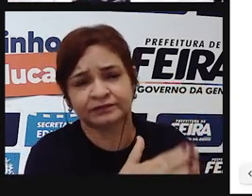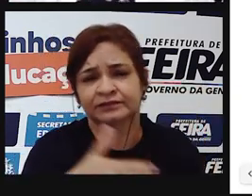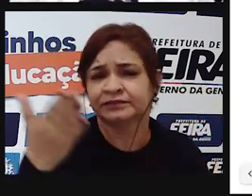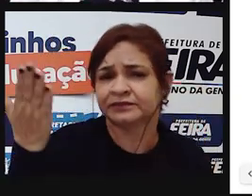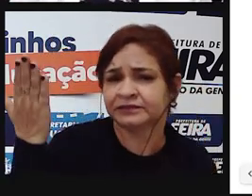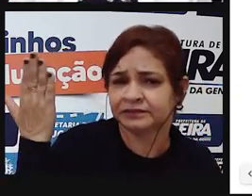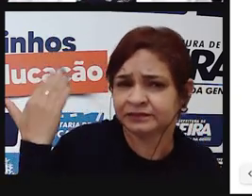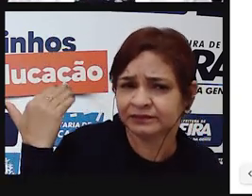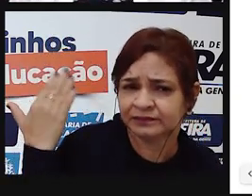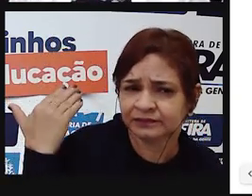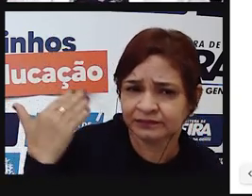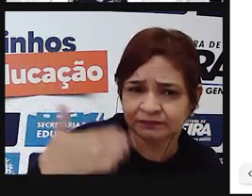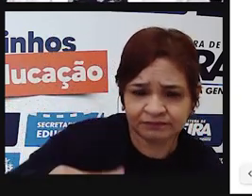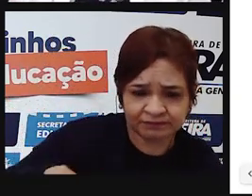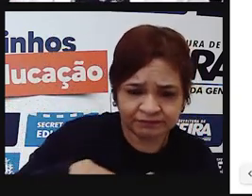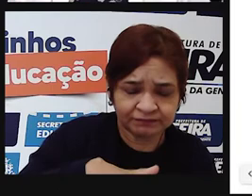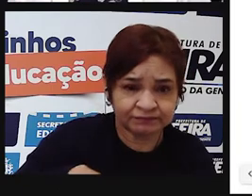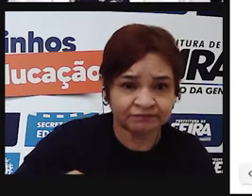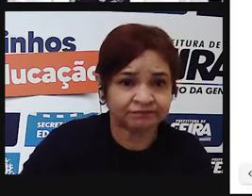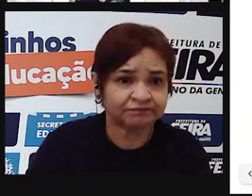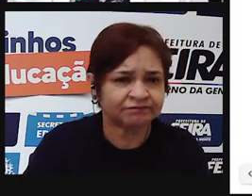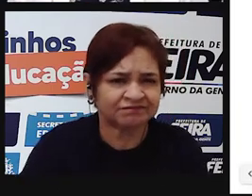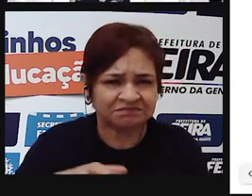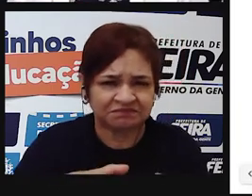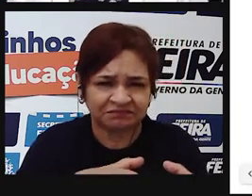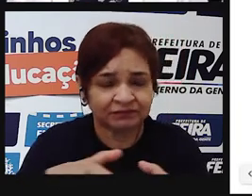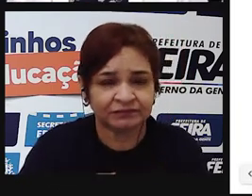asfalto, hoje tem. Então, são dessas